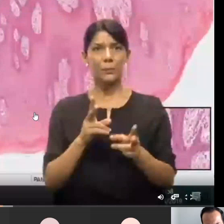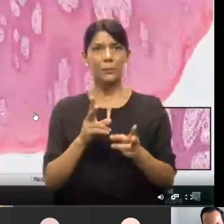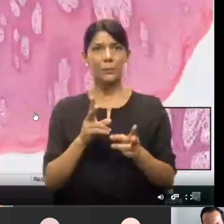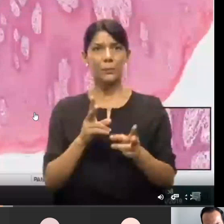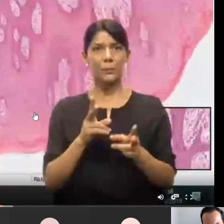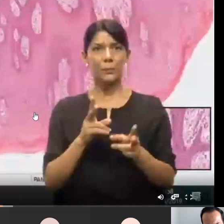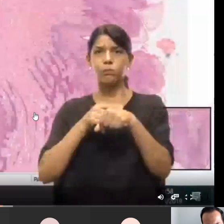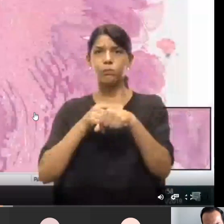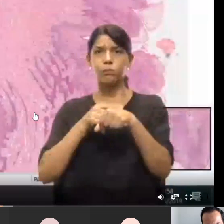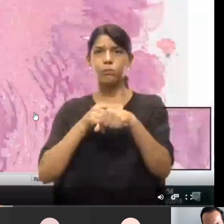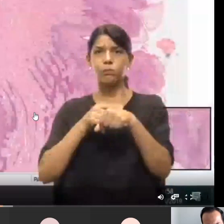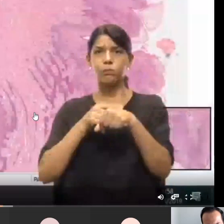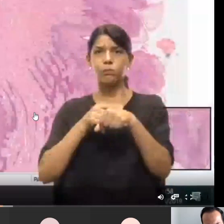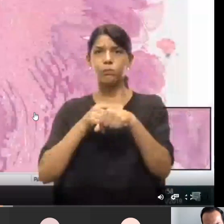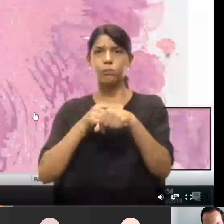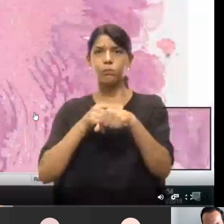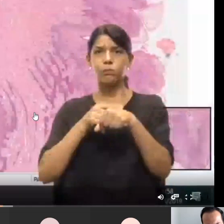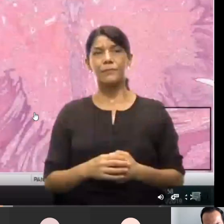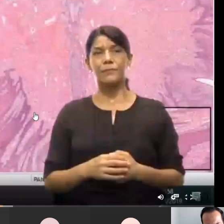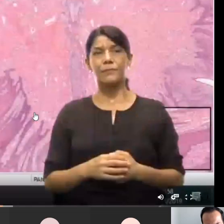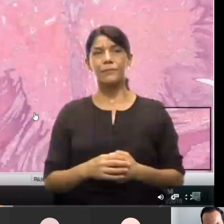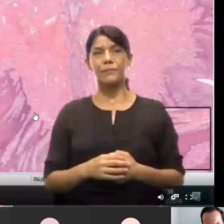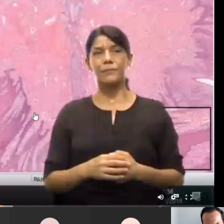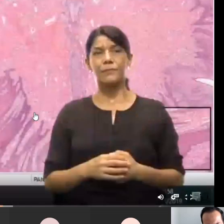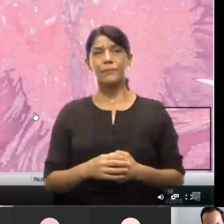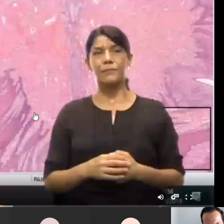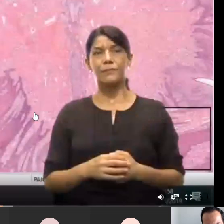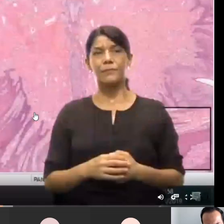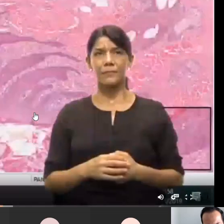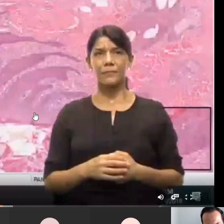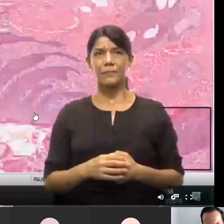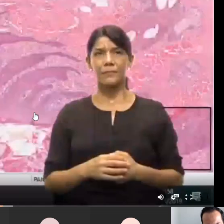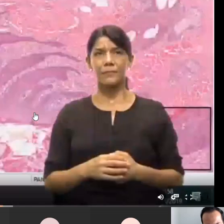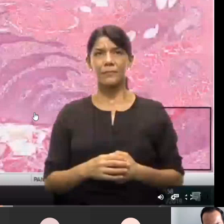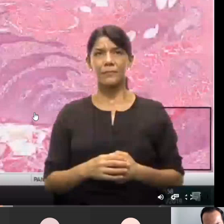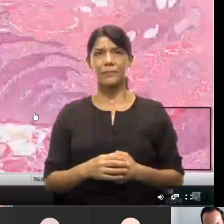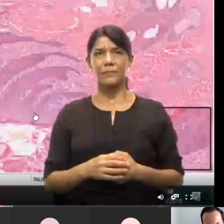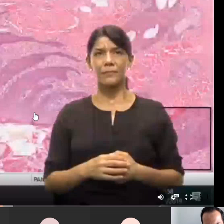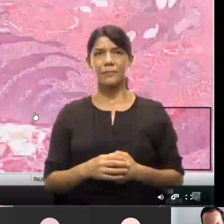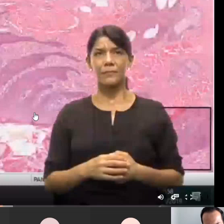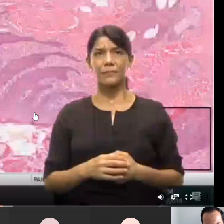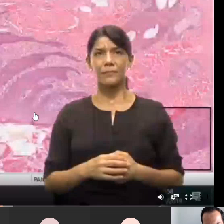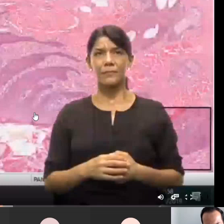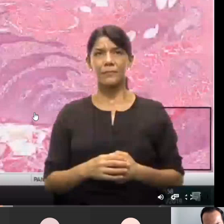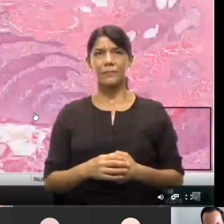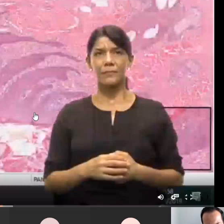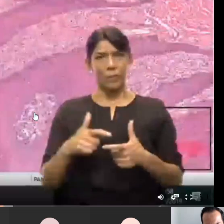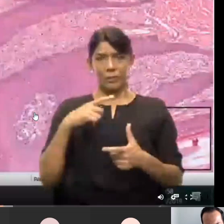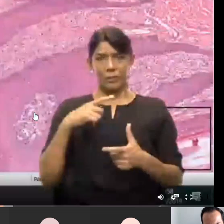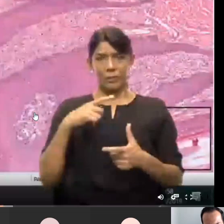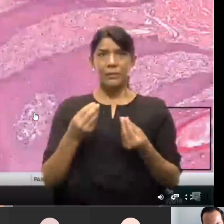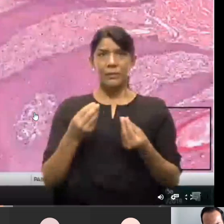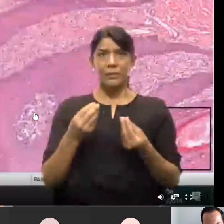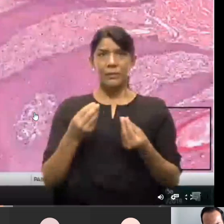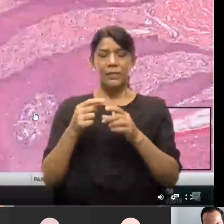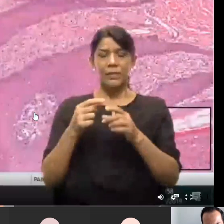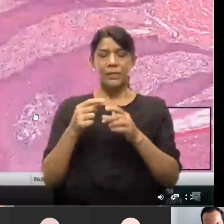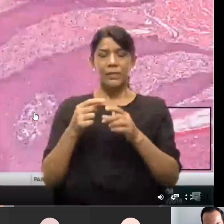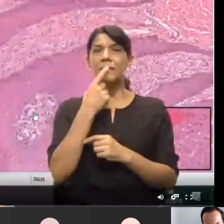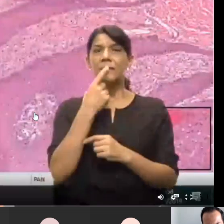vamos verificar uma questão dos vasos primeiro, aqui. Então, temos uma região vascularizada, veja que é um vaso